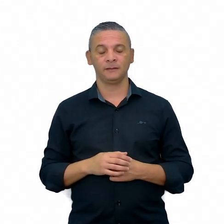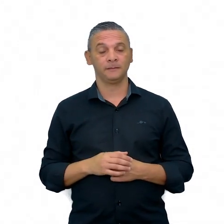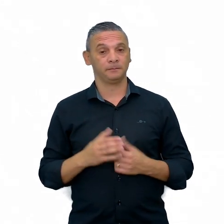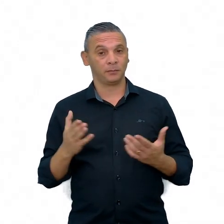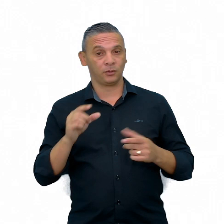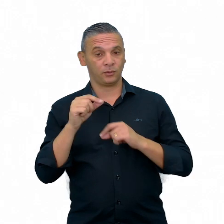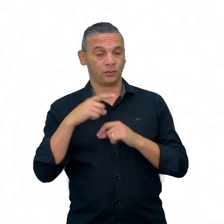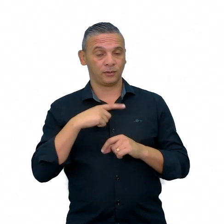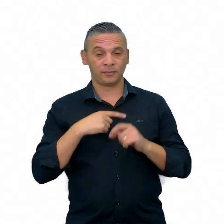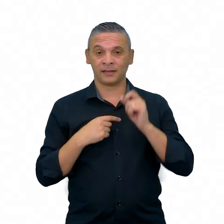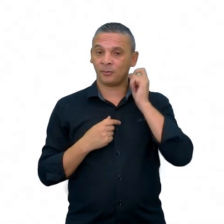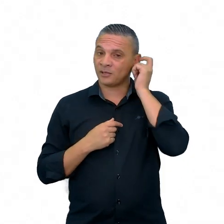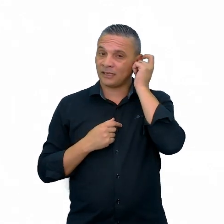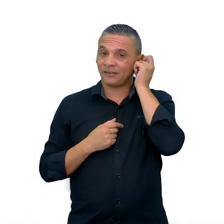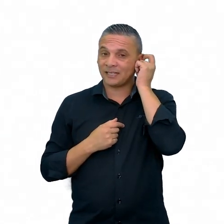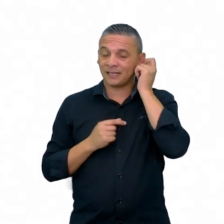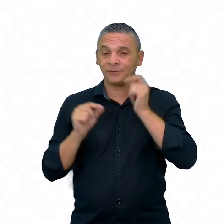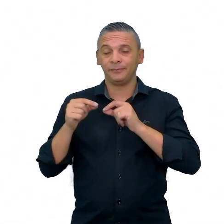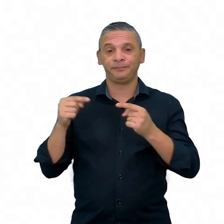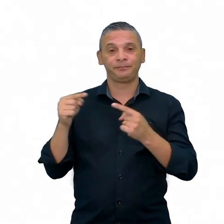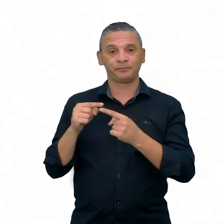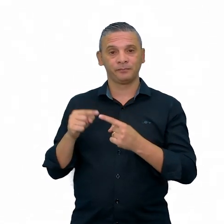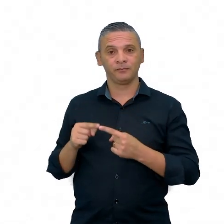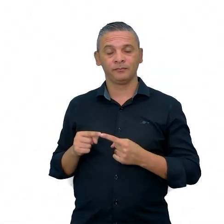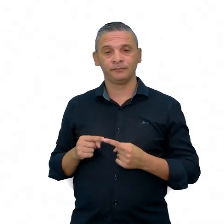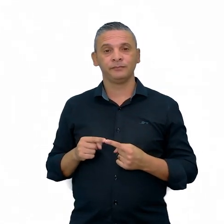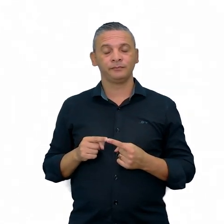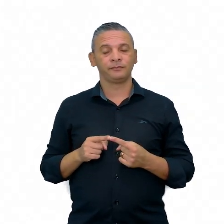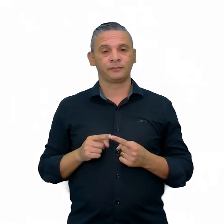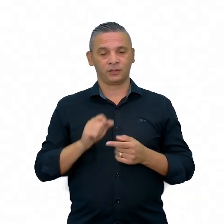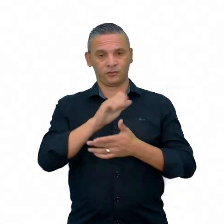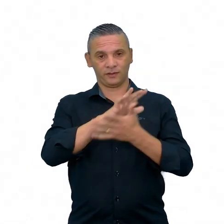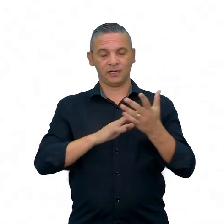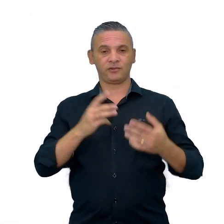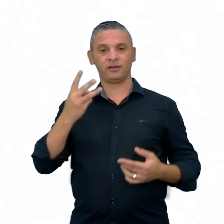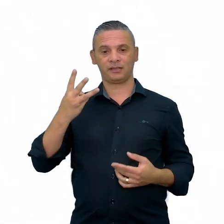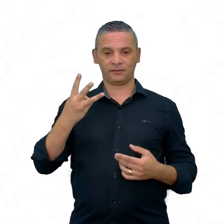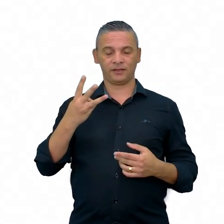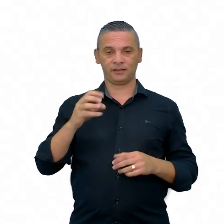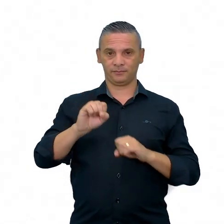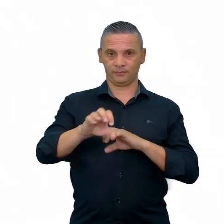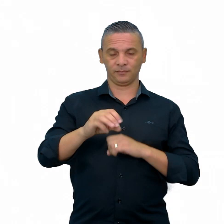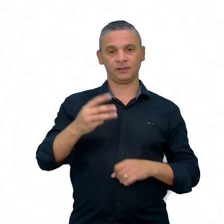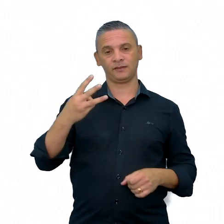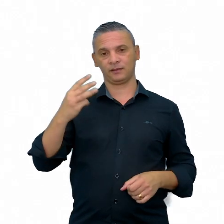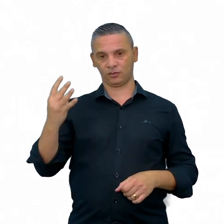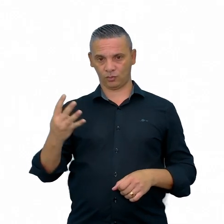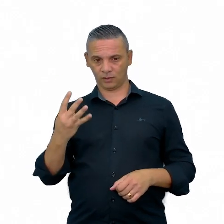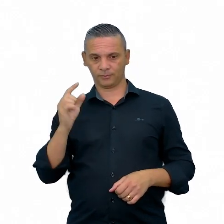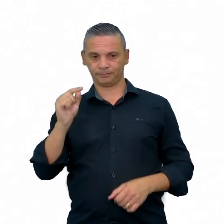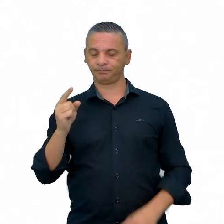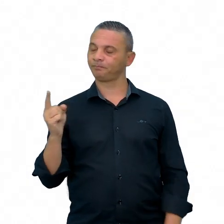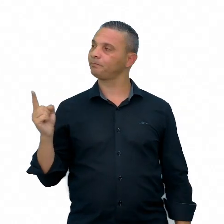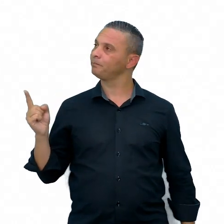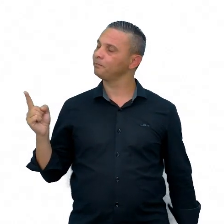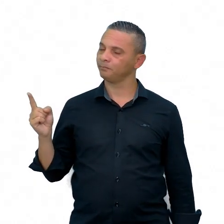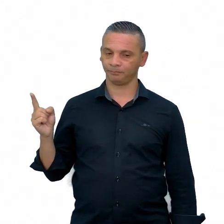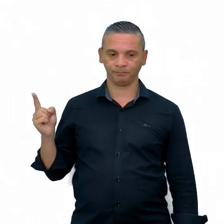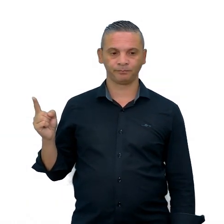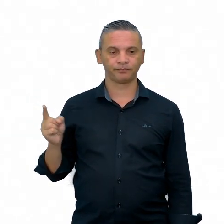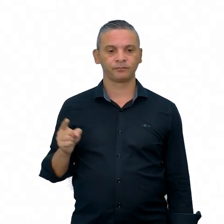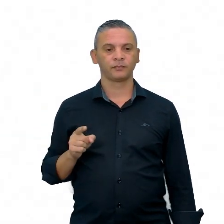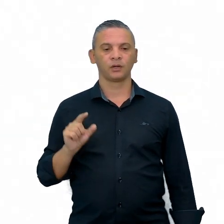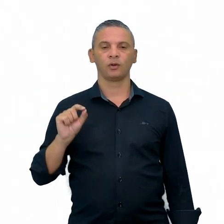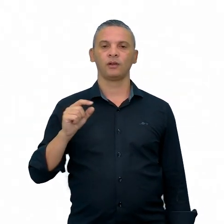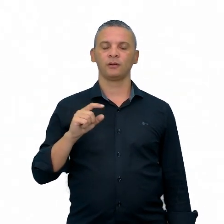Bom, ainda falando sobre as atividades 3 da aula 3 e 4, né, nós temos também uma questão da